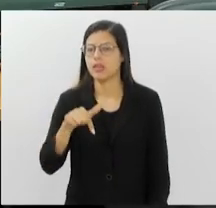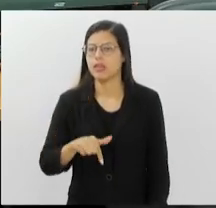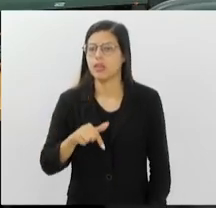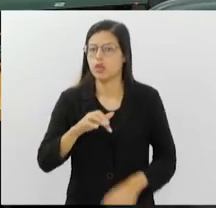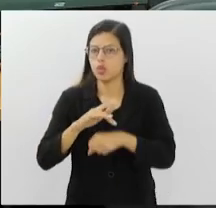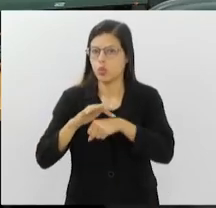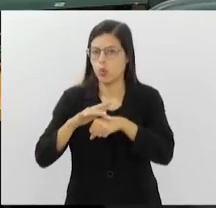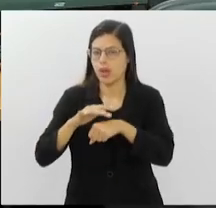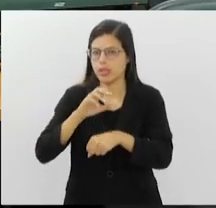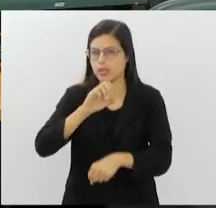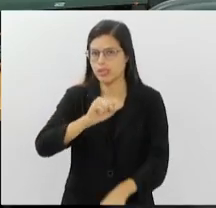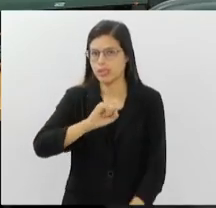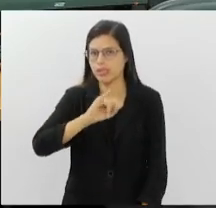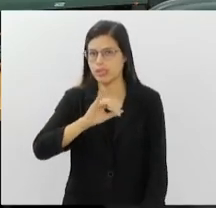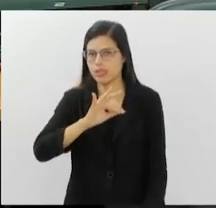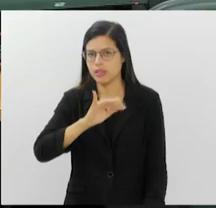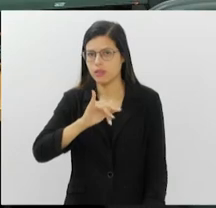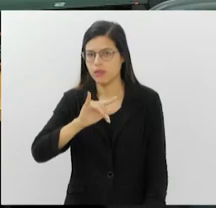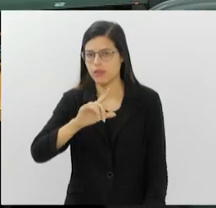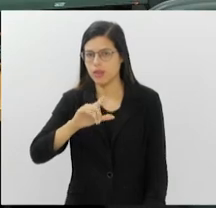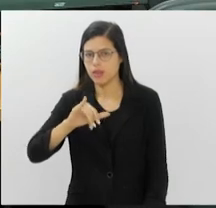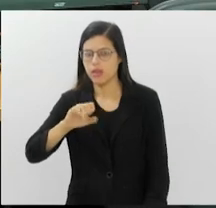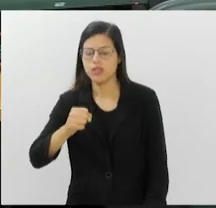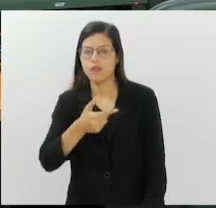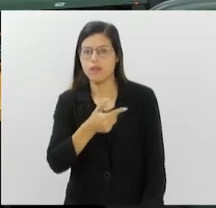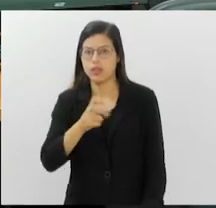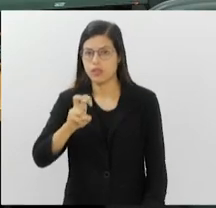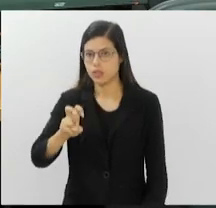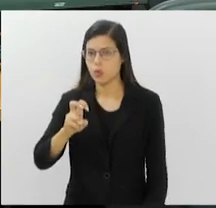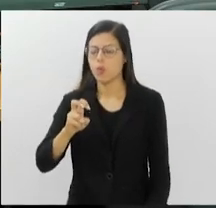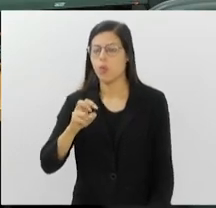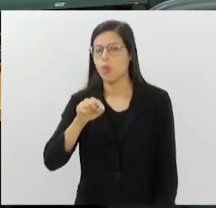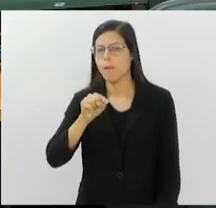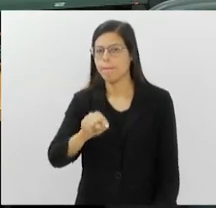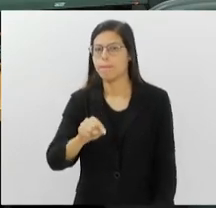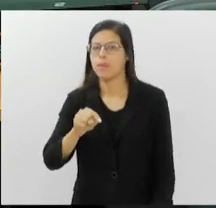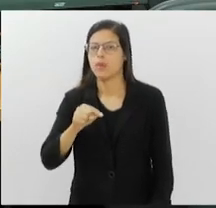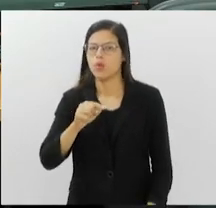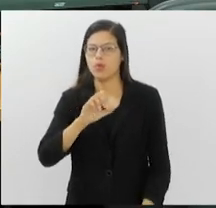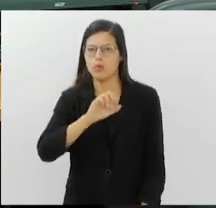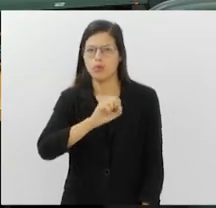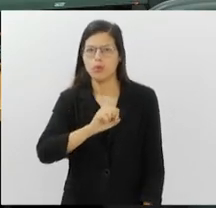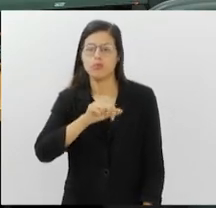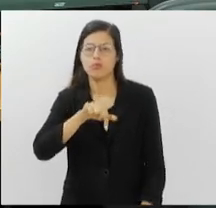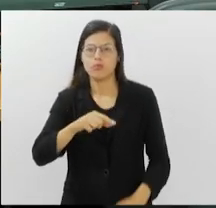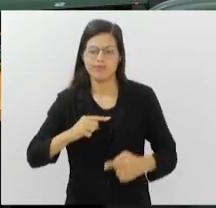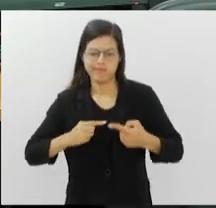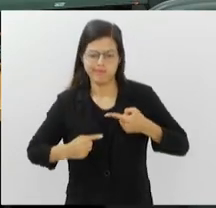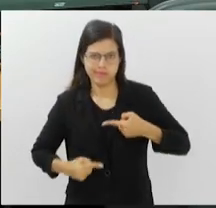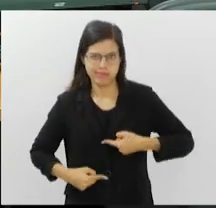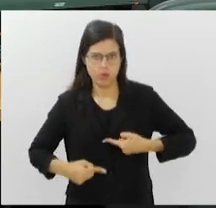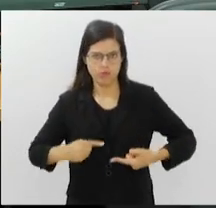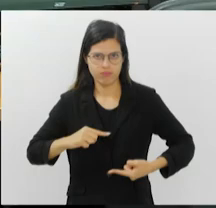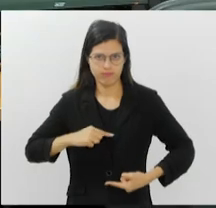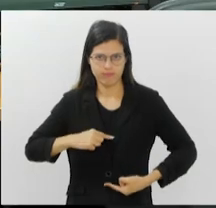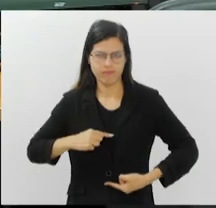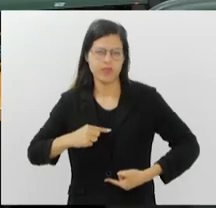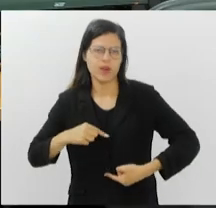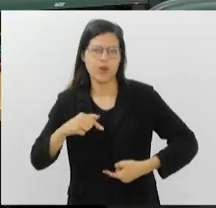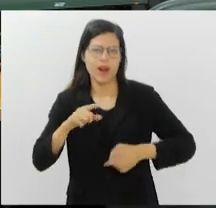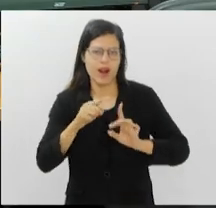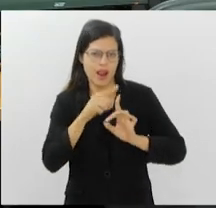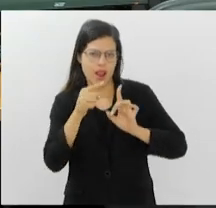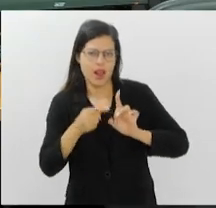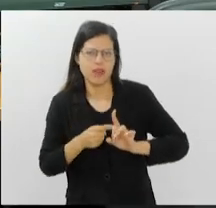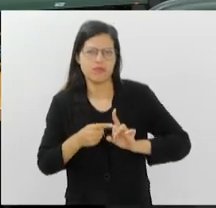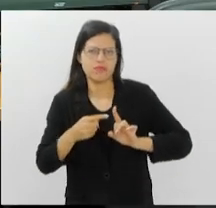sífilis adquiridos e de 25 mil casos de sífilis congênita quando a gestante transmite a doença para o bebê. O repórter Paulo